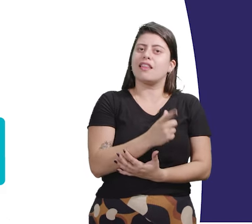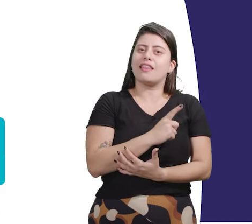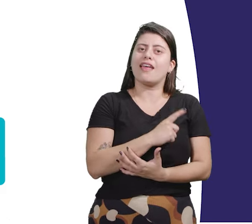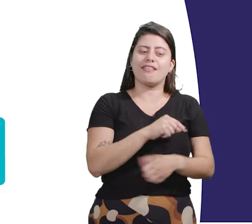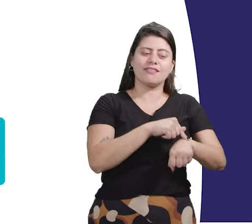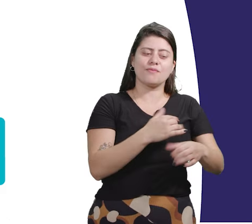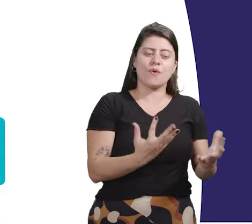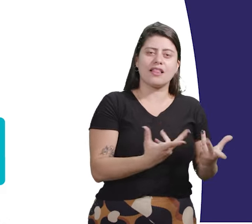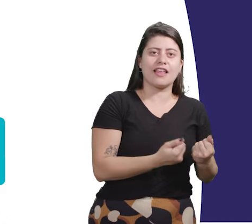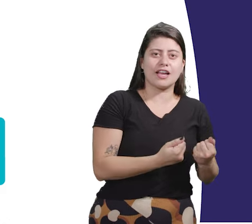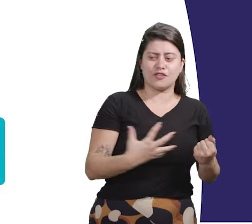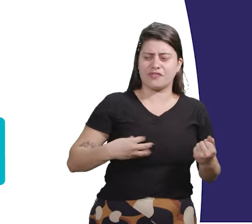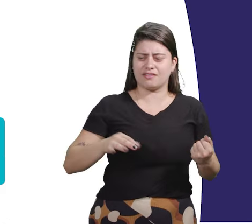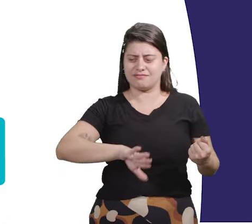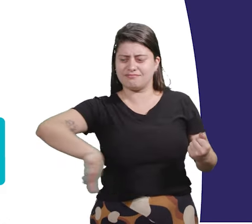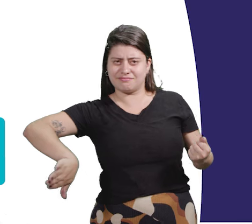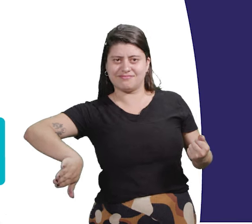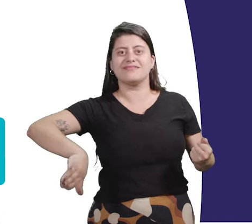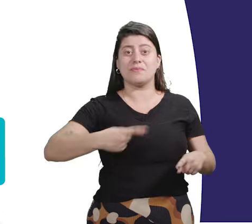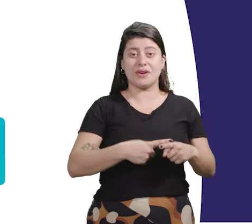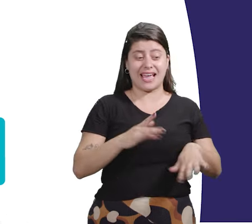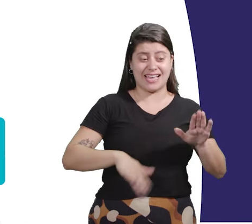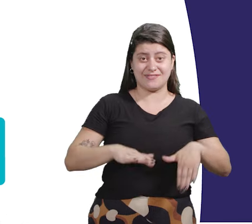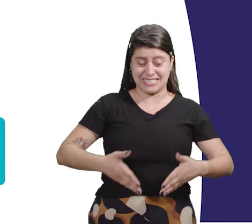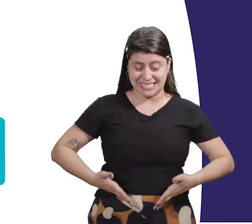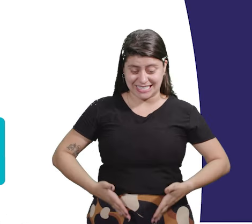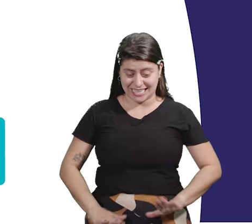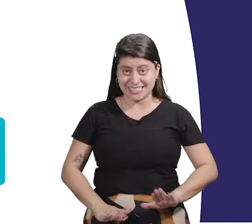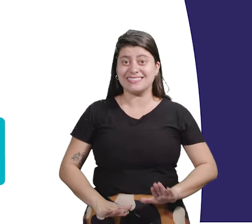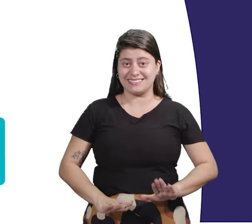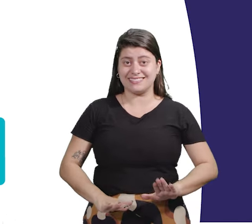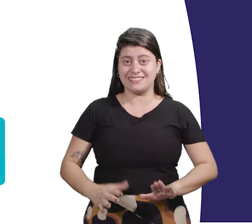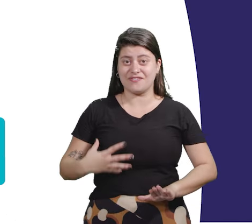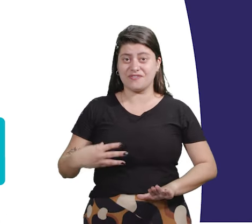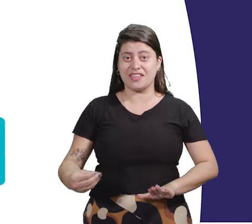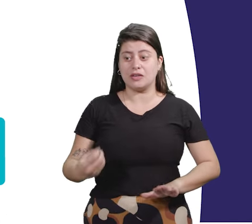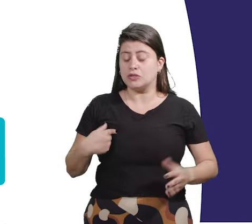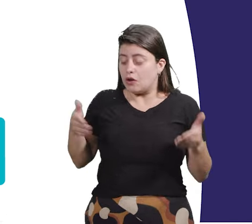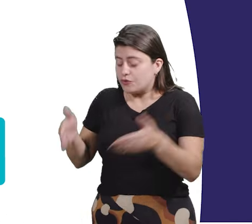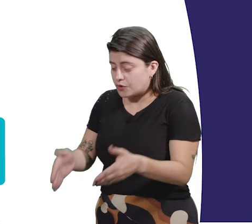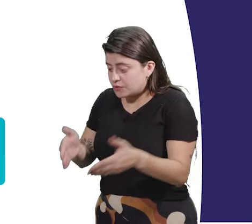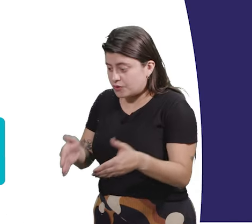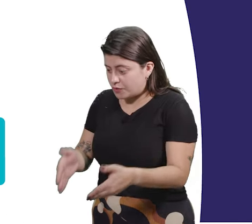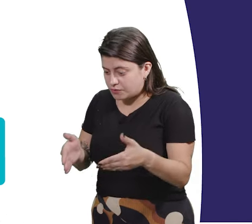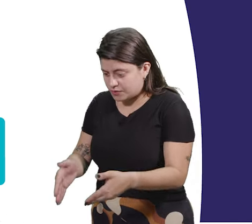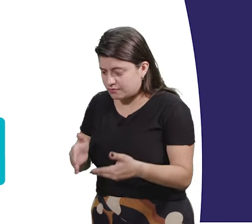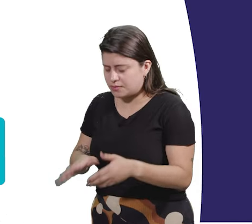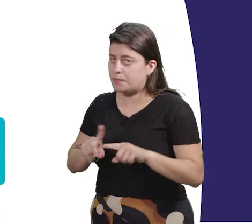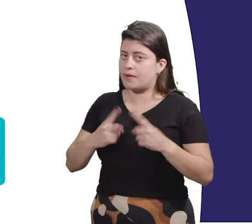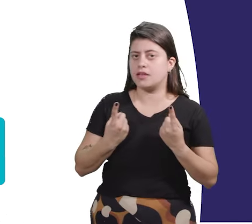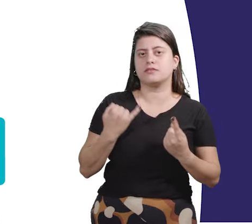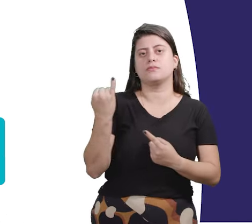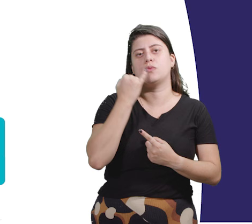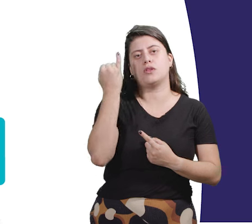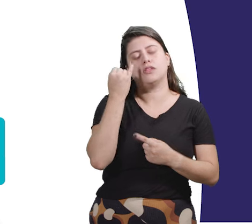quando a chegada dos filhos chega, às vezes o casal fica de lado, isso, né? E acontece, mas é importante você se atentar para